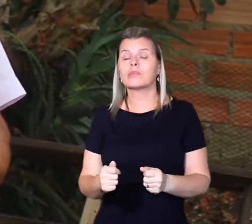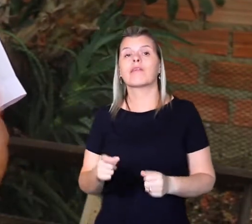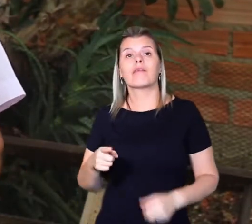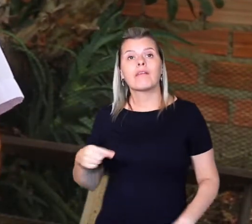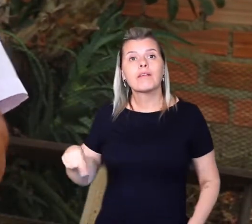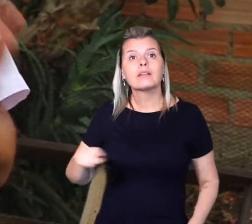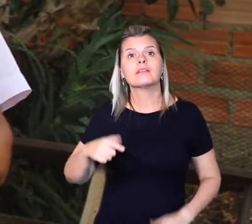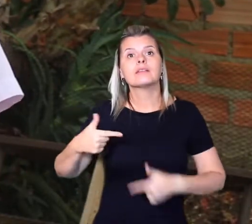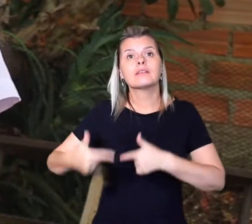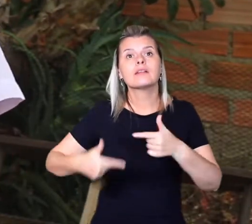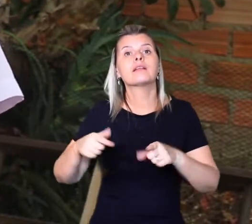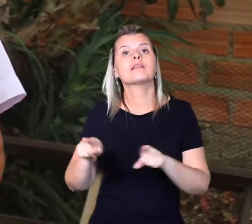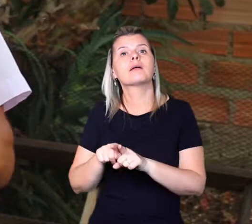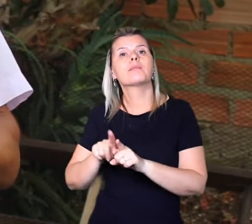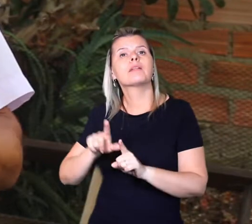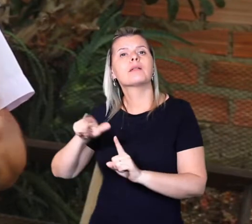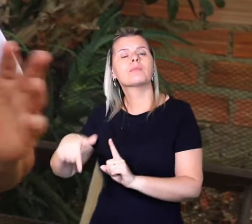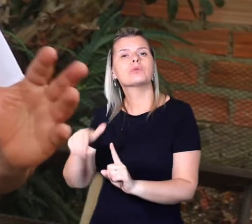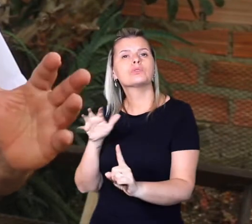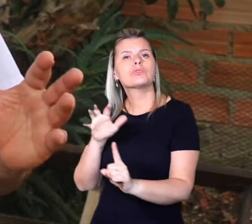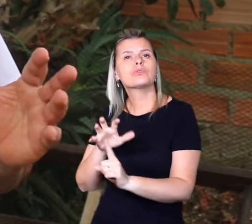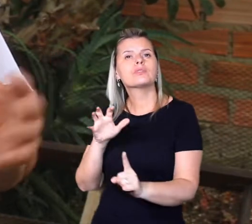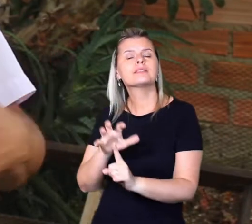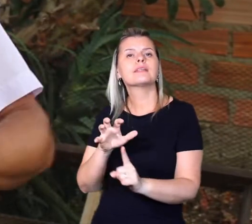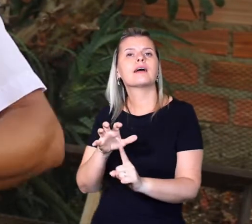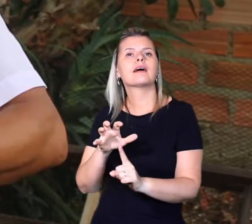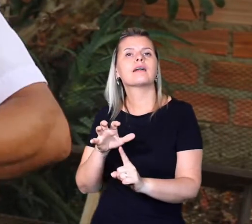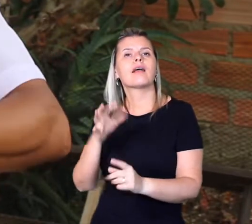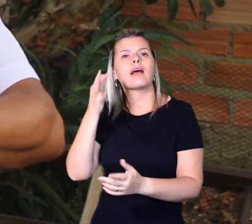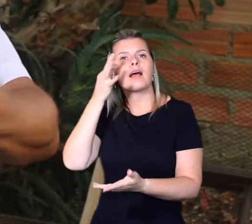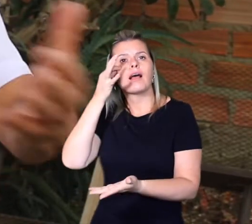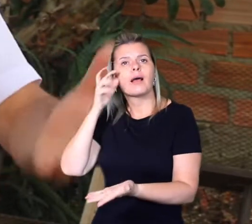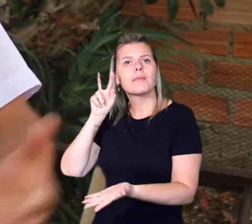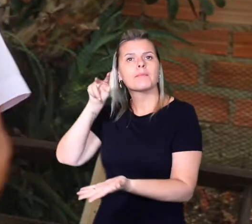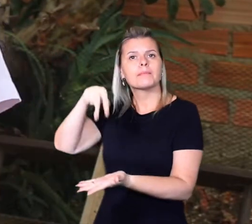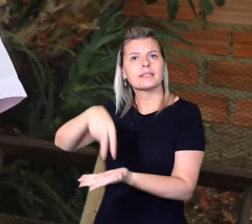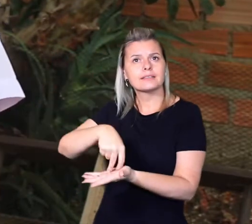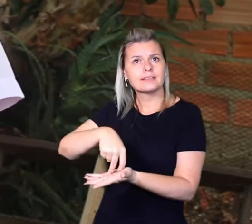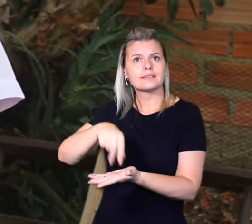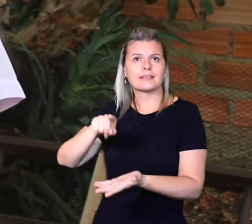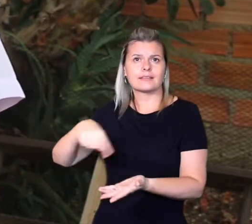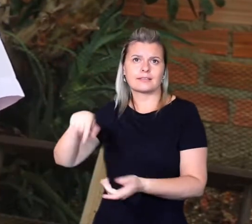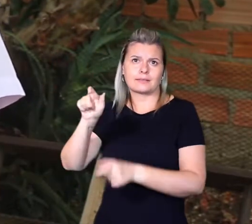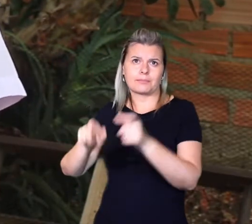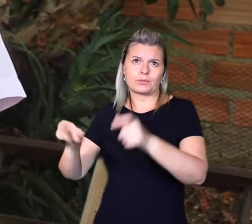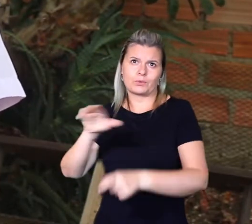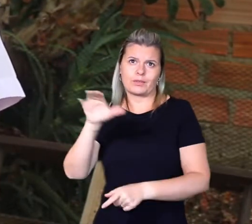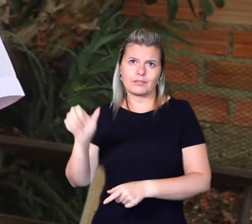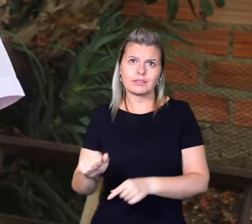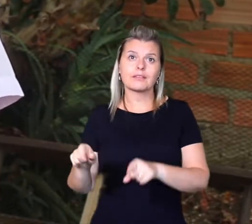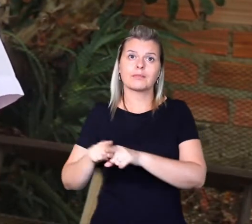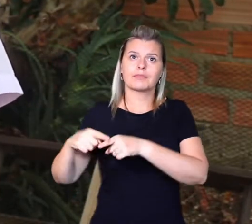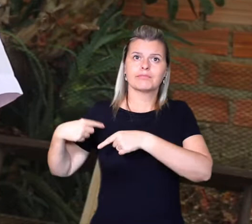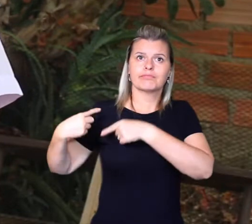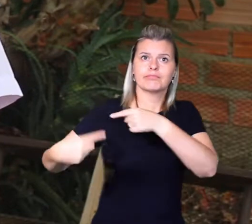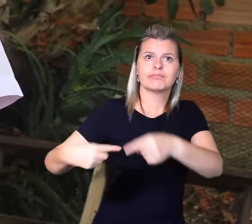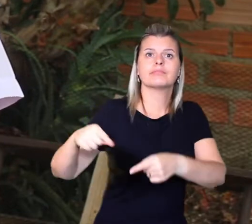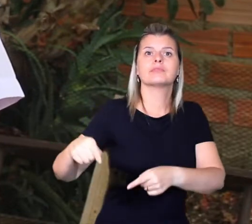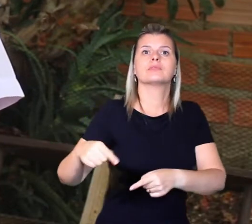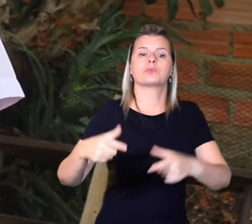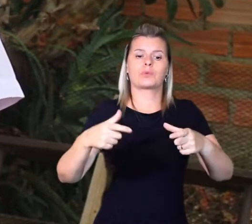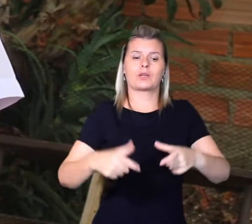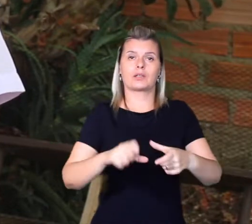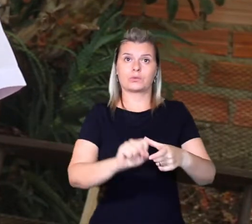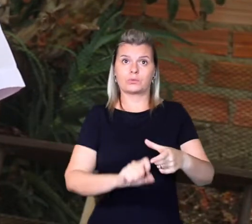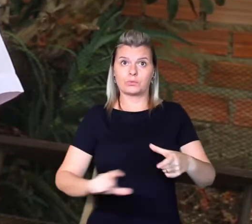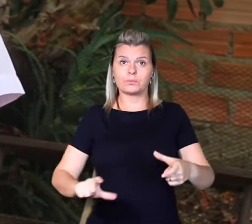que ocupavam e depois influenciaram a presença desses africanos e seus descendentes no